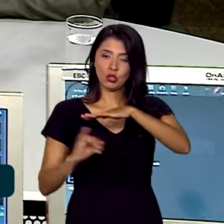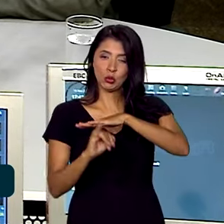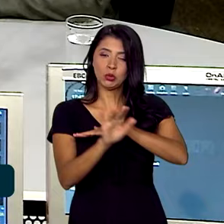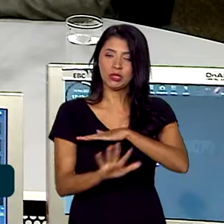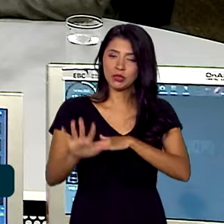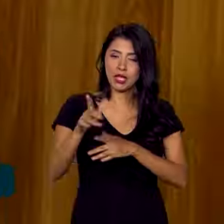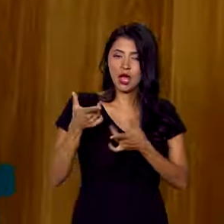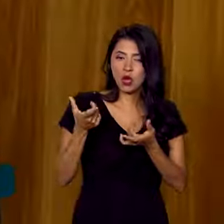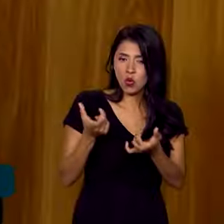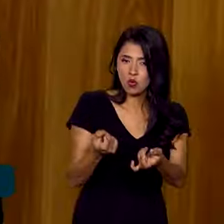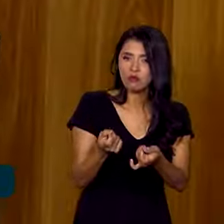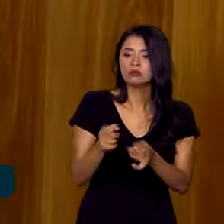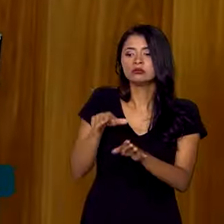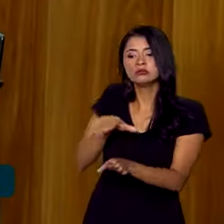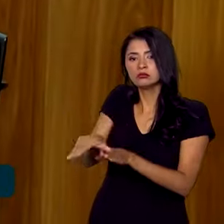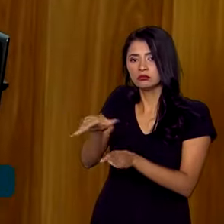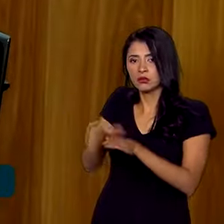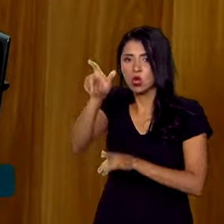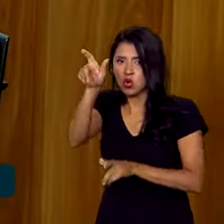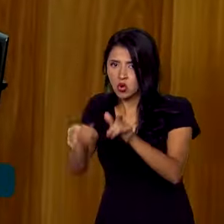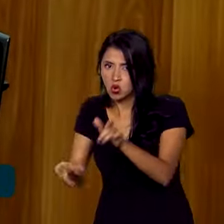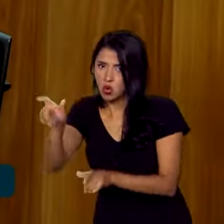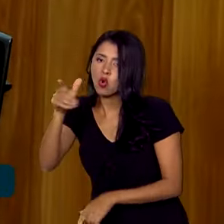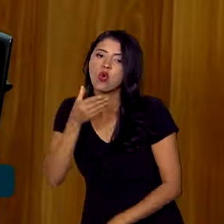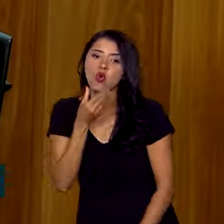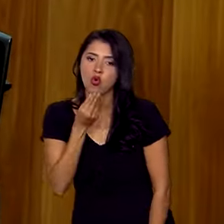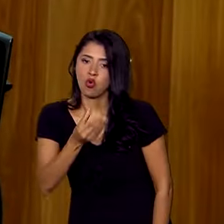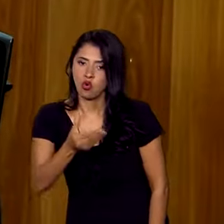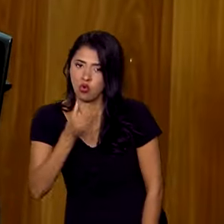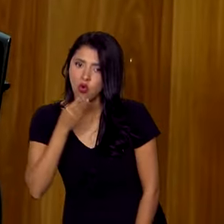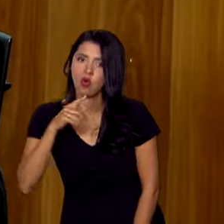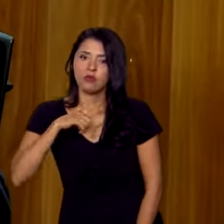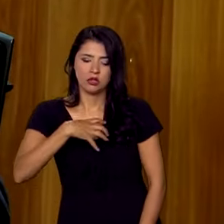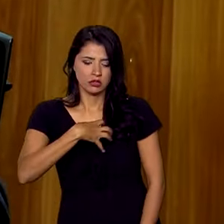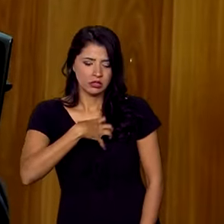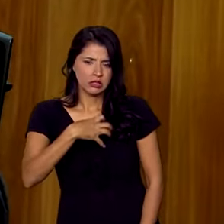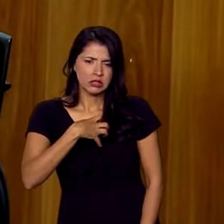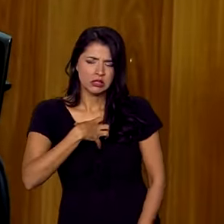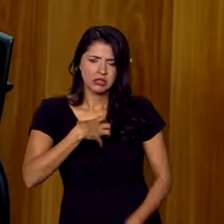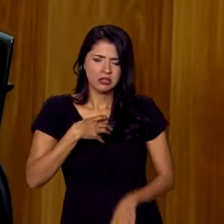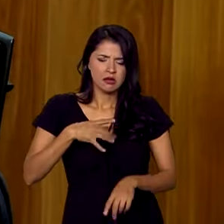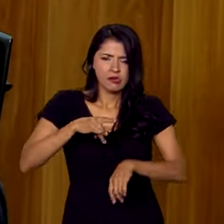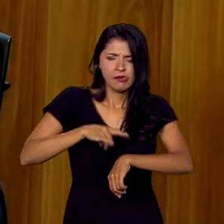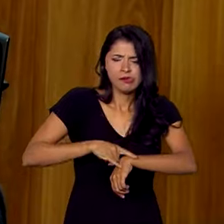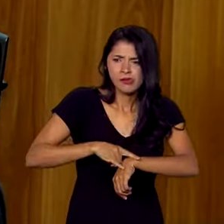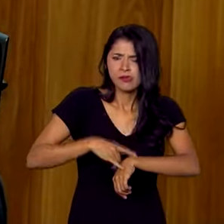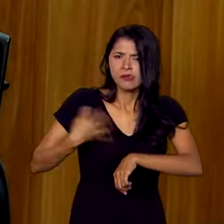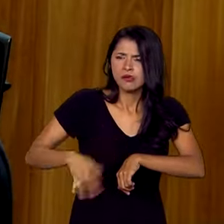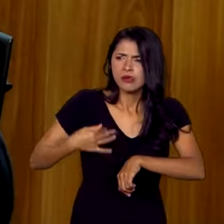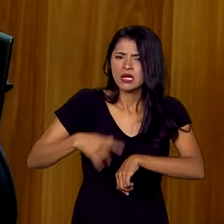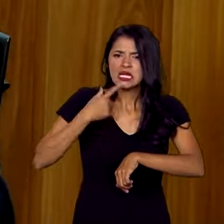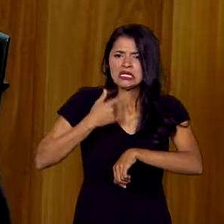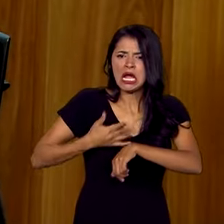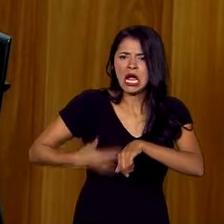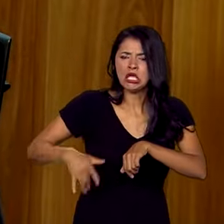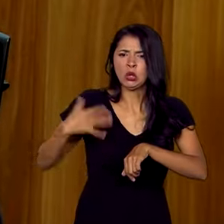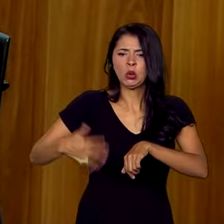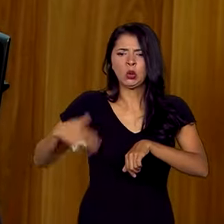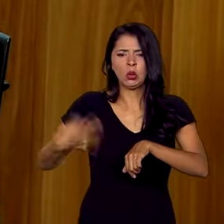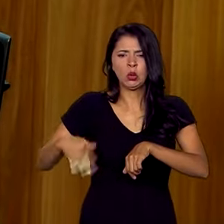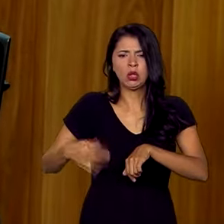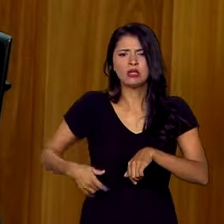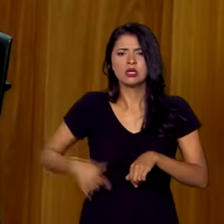gente orienta que os homens que tenham algum sintoma urinário como dor a urinar sangramento alguma